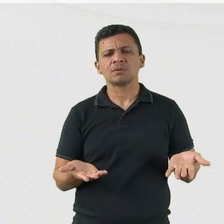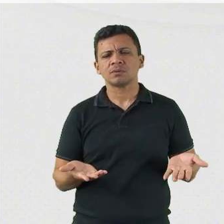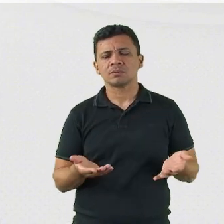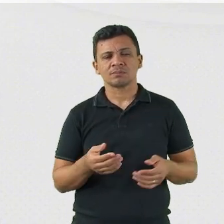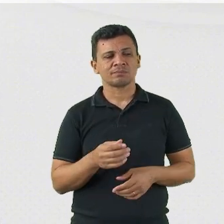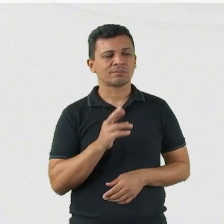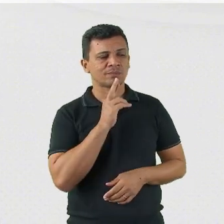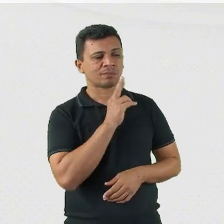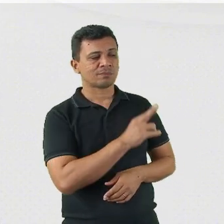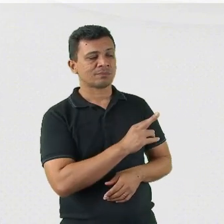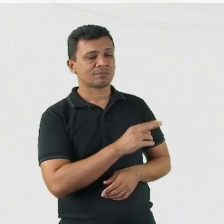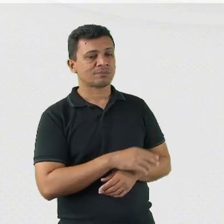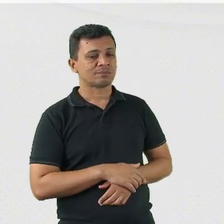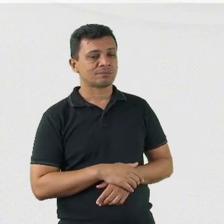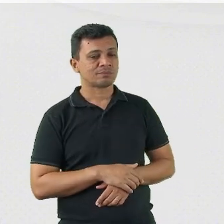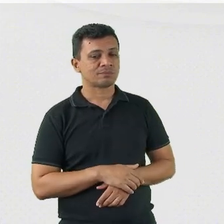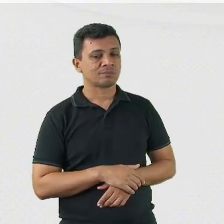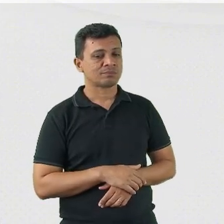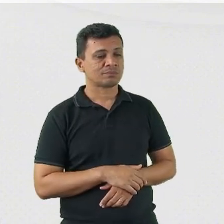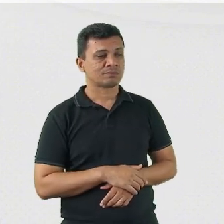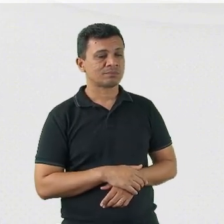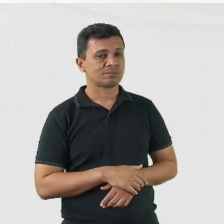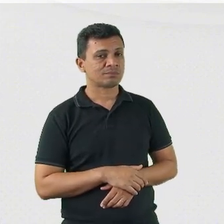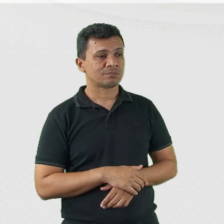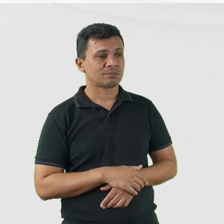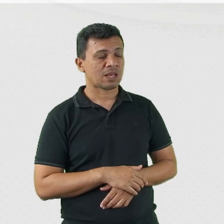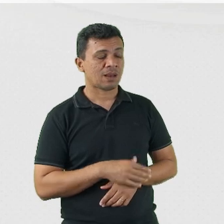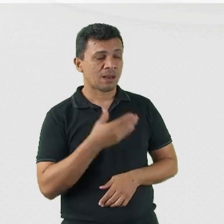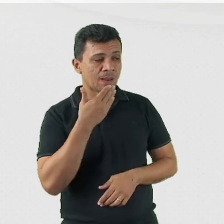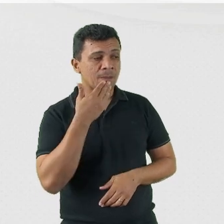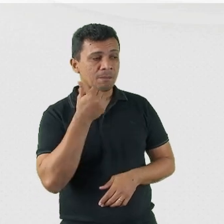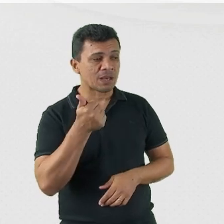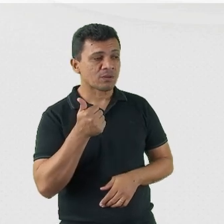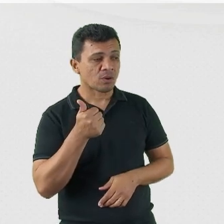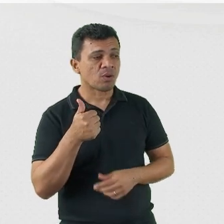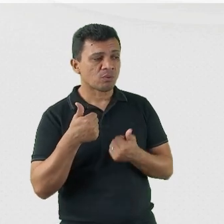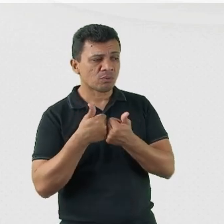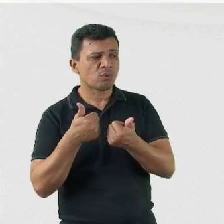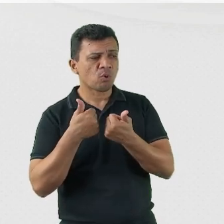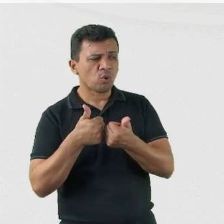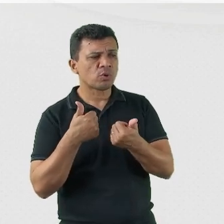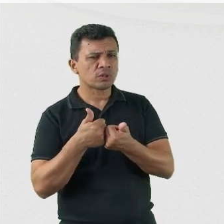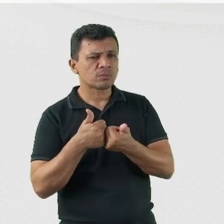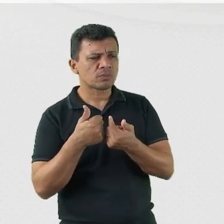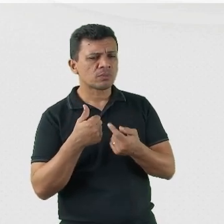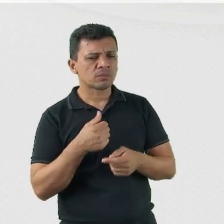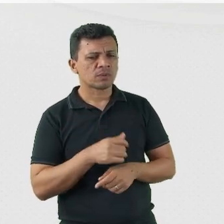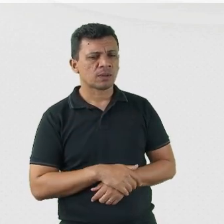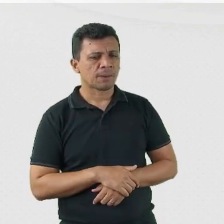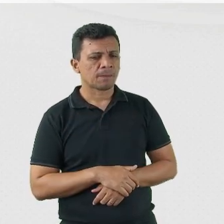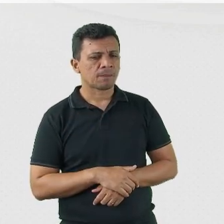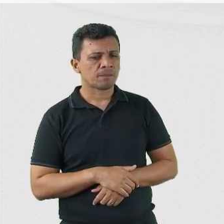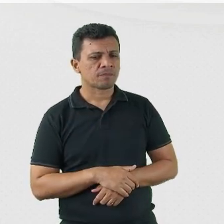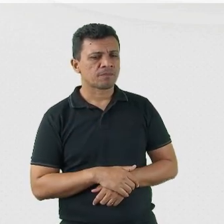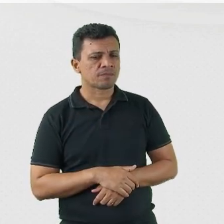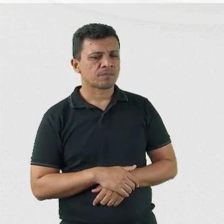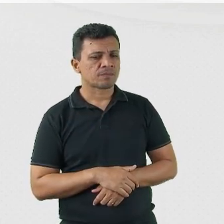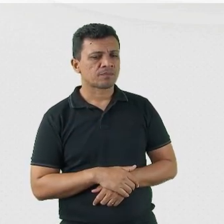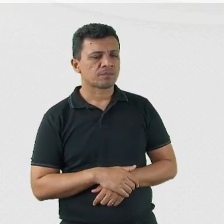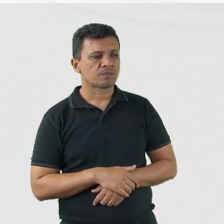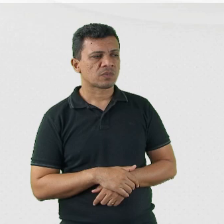pessoa responde: I prefer bus. Prefere ônibus. Por quê? Due to